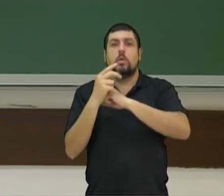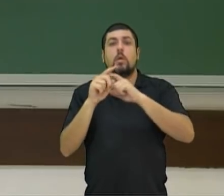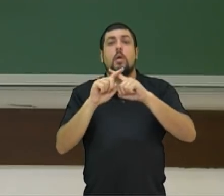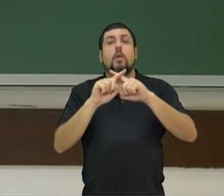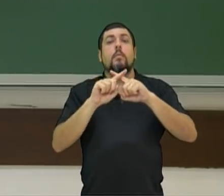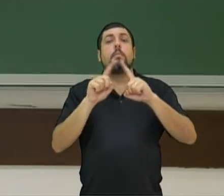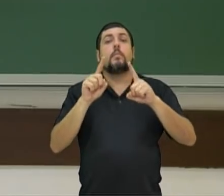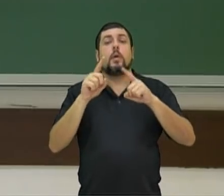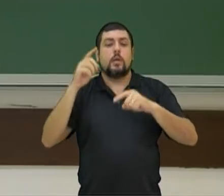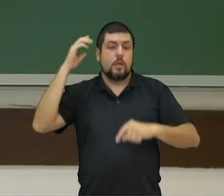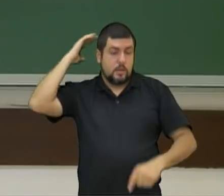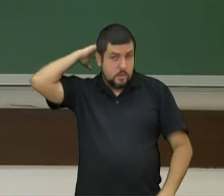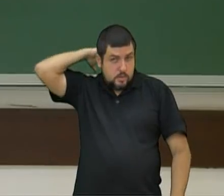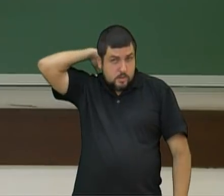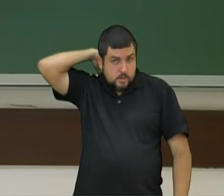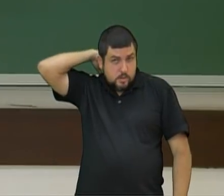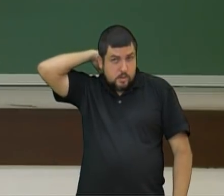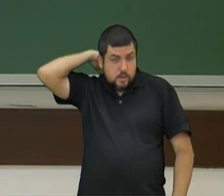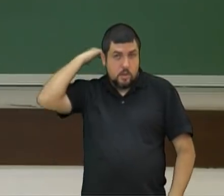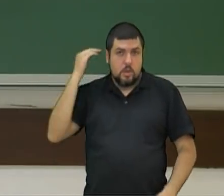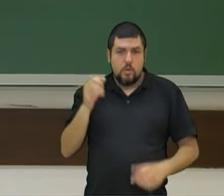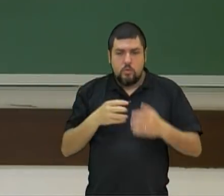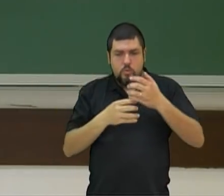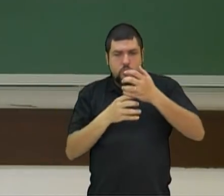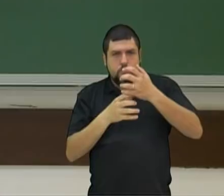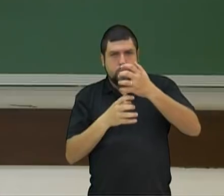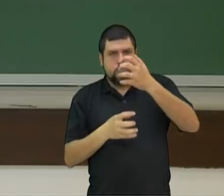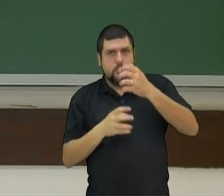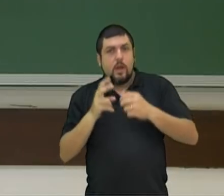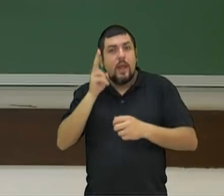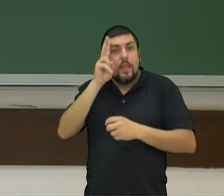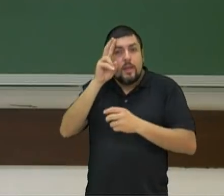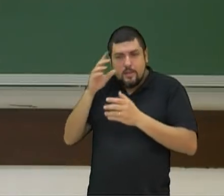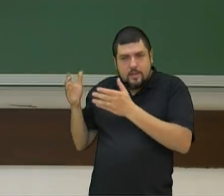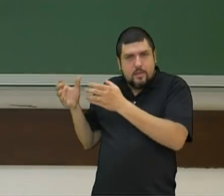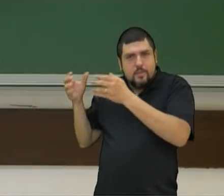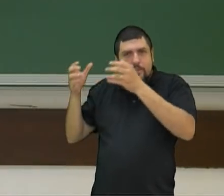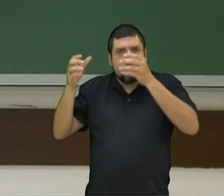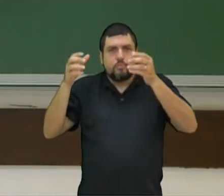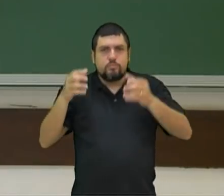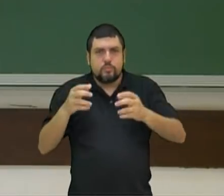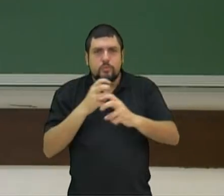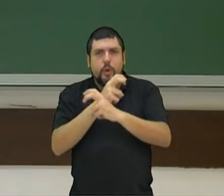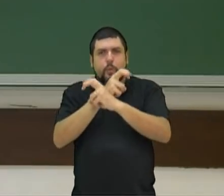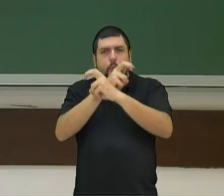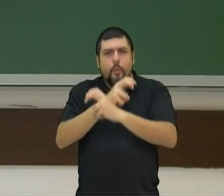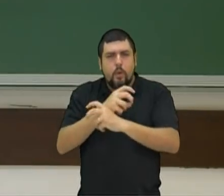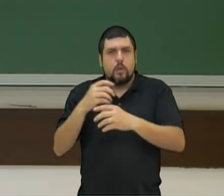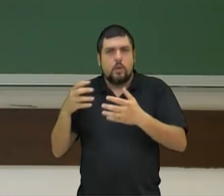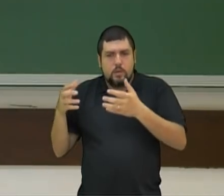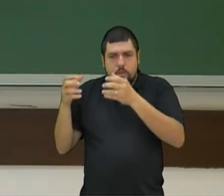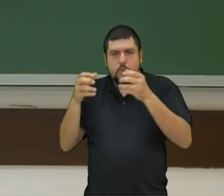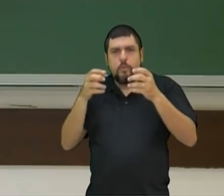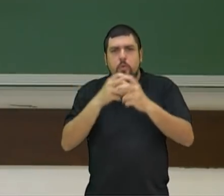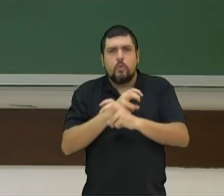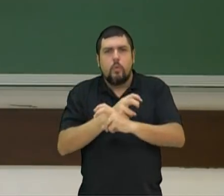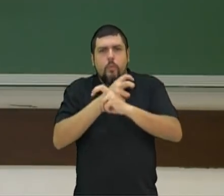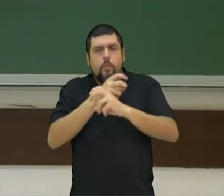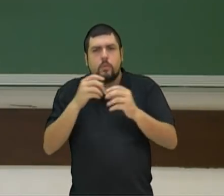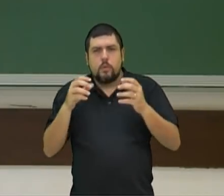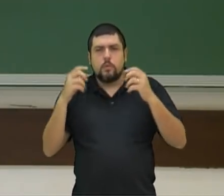nossa coluna vertebral. Lembra que eu trouxe o esqueleto numa aula? E dentro dessa coluna